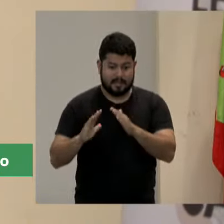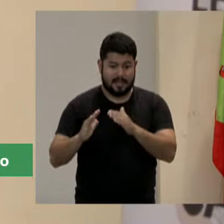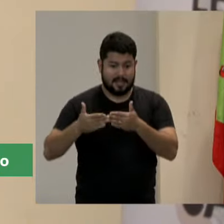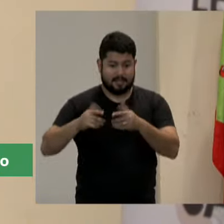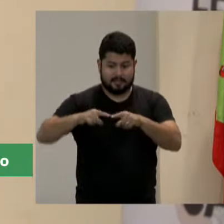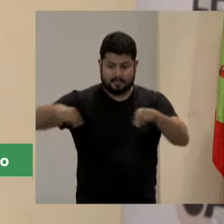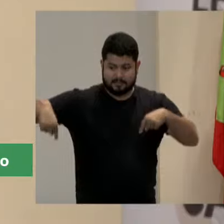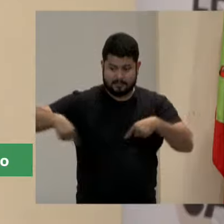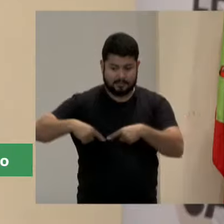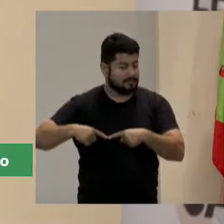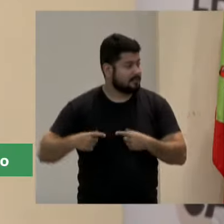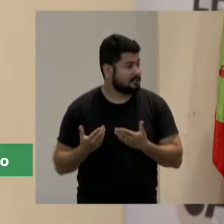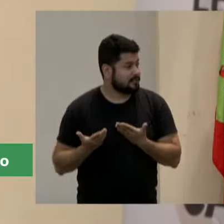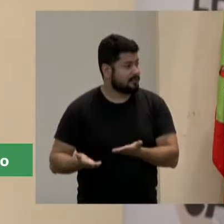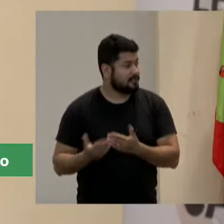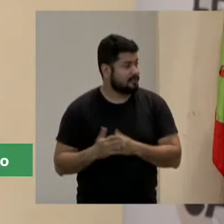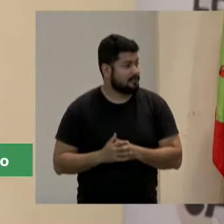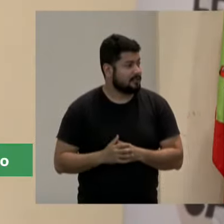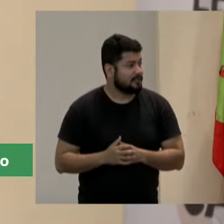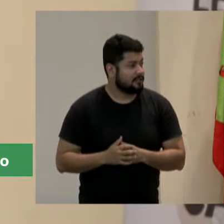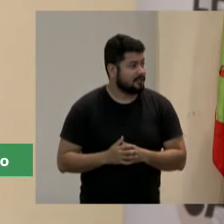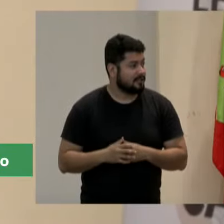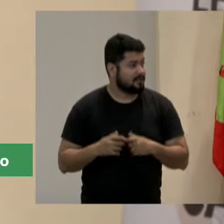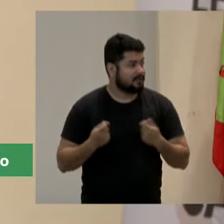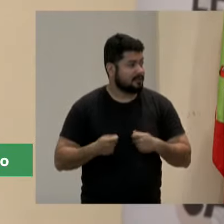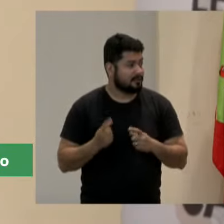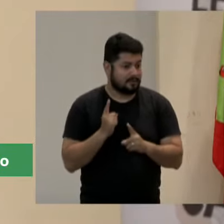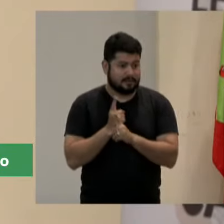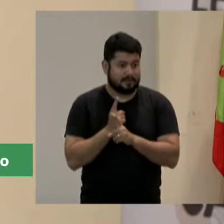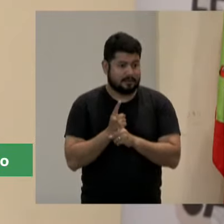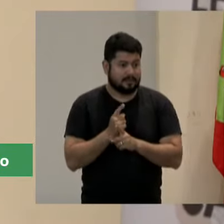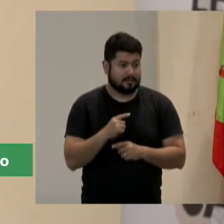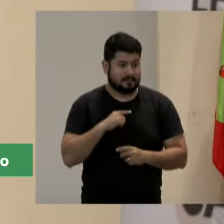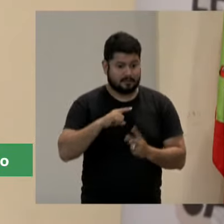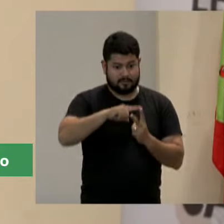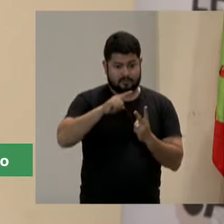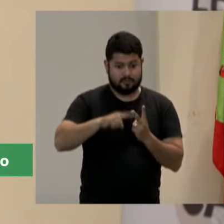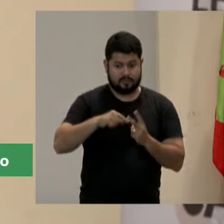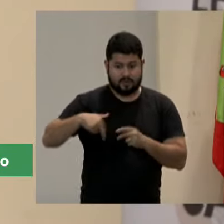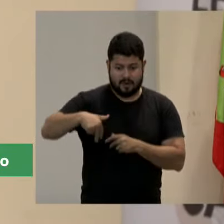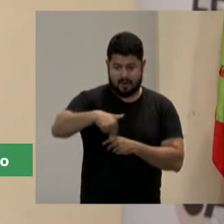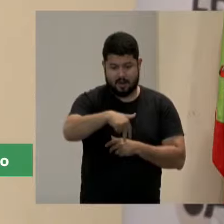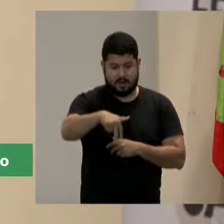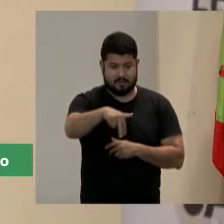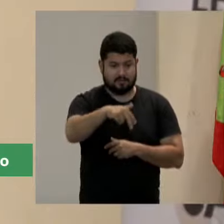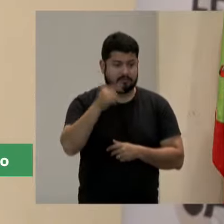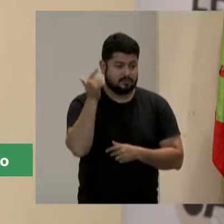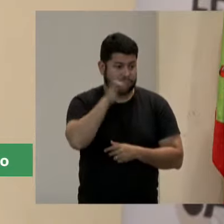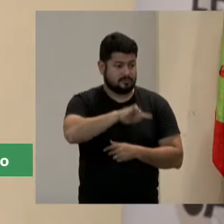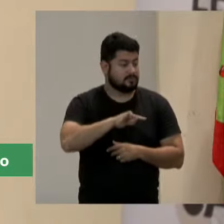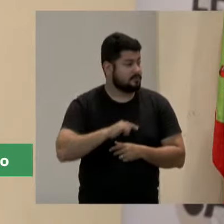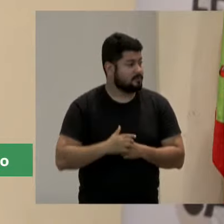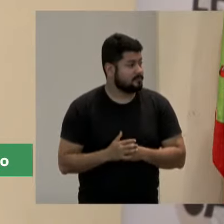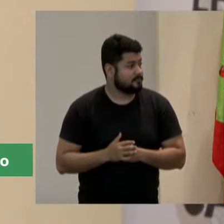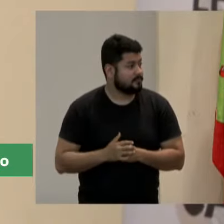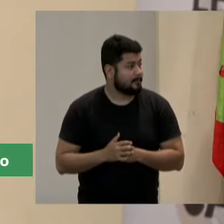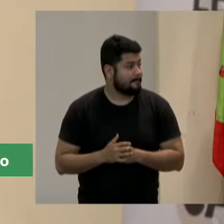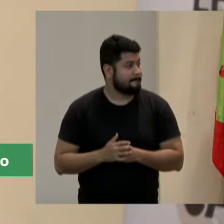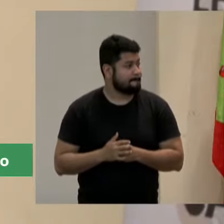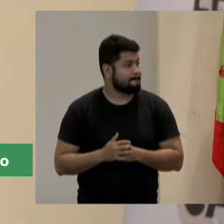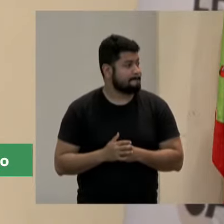de semana, e aí eu tive que me descobrir. E eu descobri que eu tinha 2 pernas, e foi com as pernas que eu consegui tirar a roupa e ir ao banheiro sozinho pela primeira